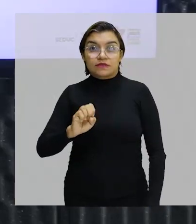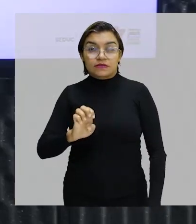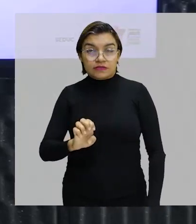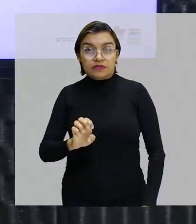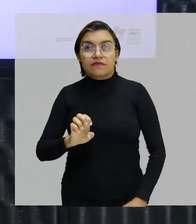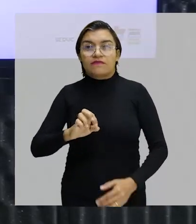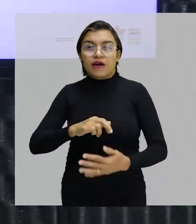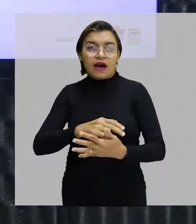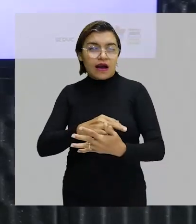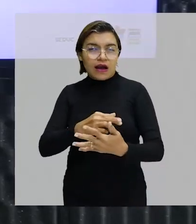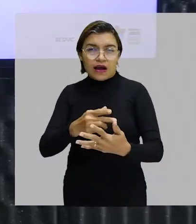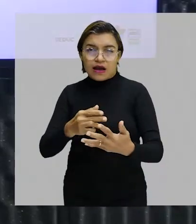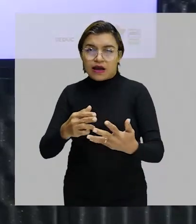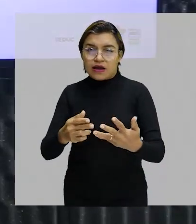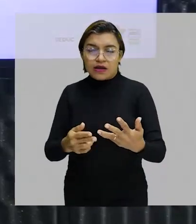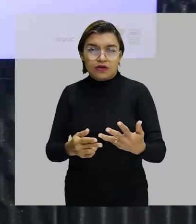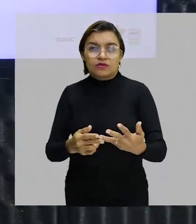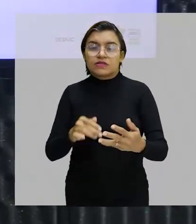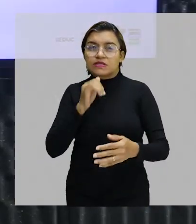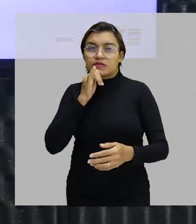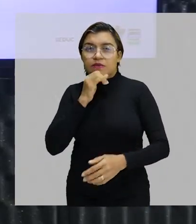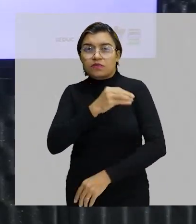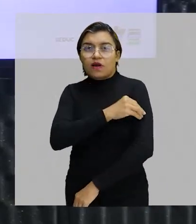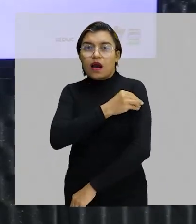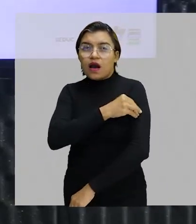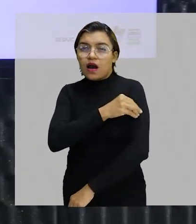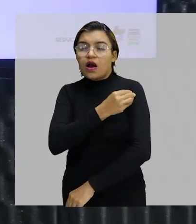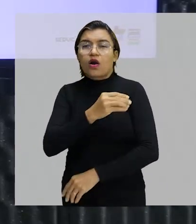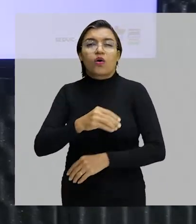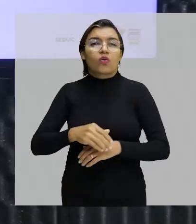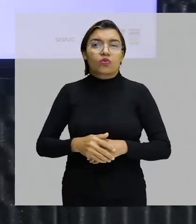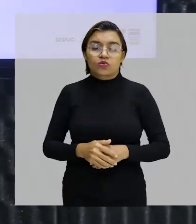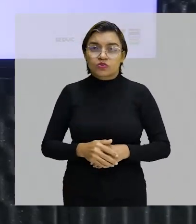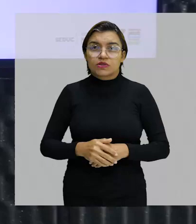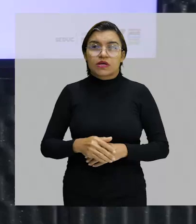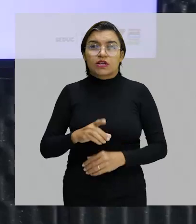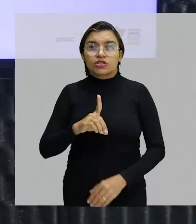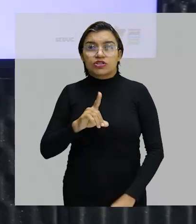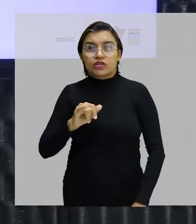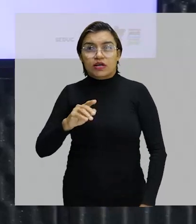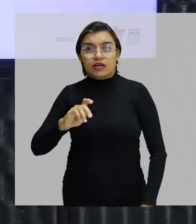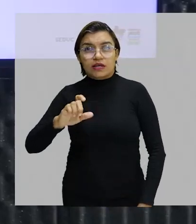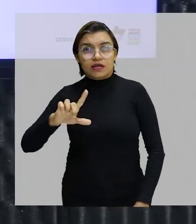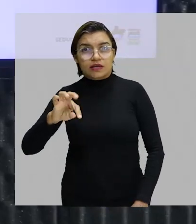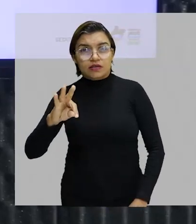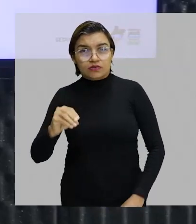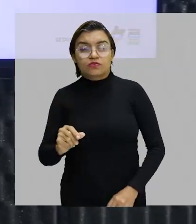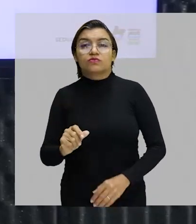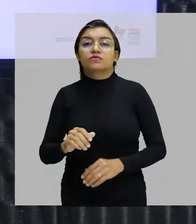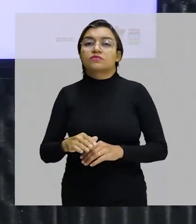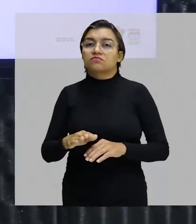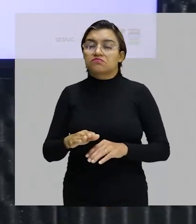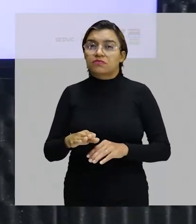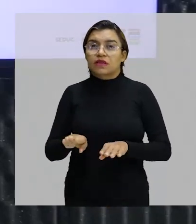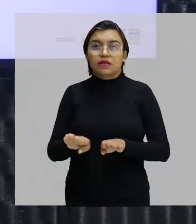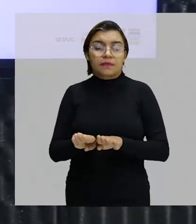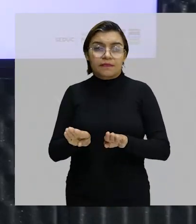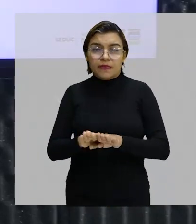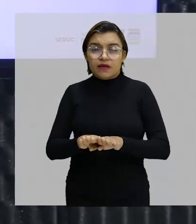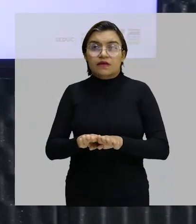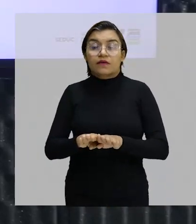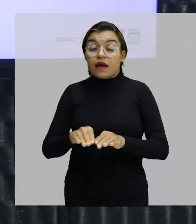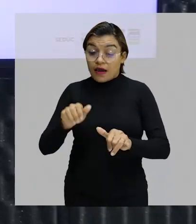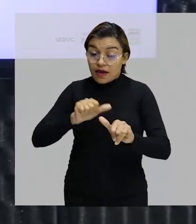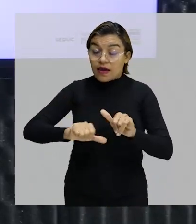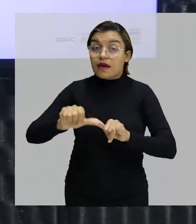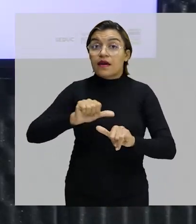alcenos e alcinos, de álcools, de aletos orgânicos, aldeídos e cetonas, certo? São